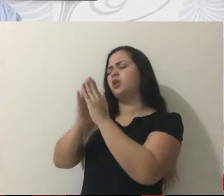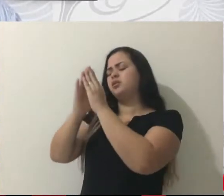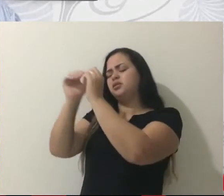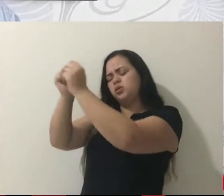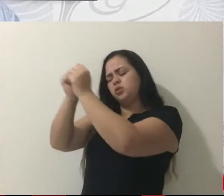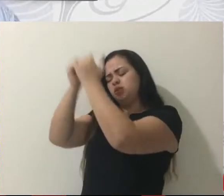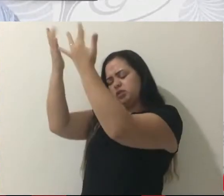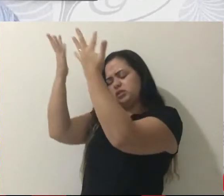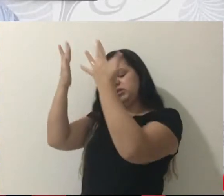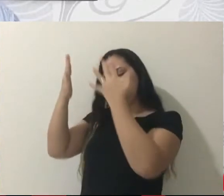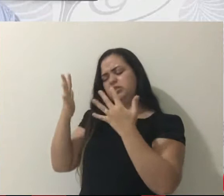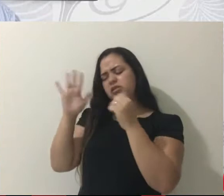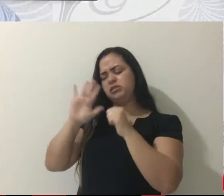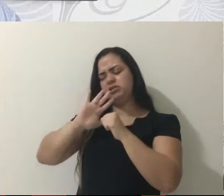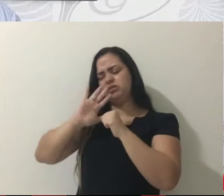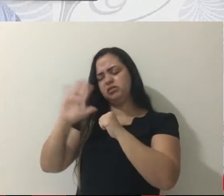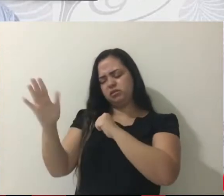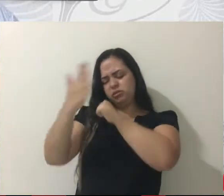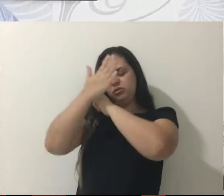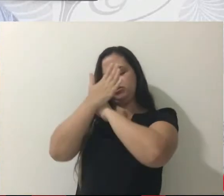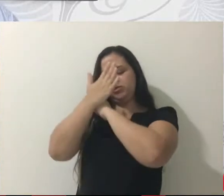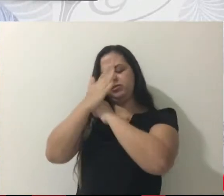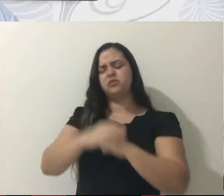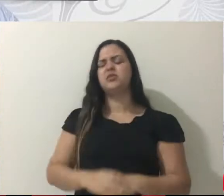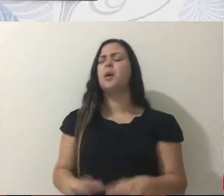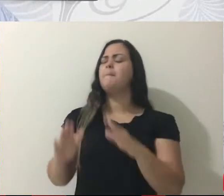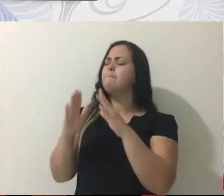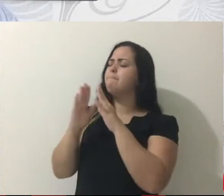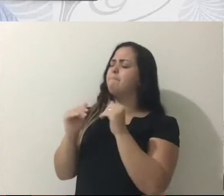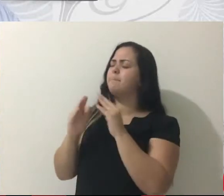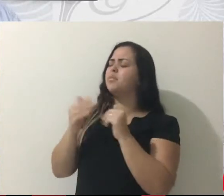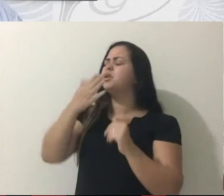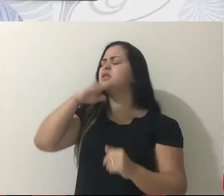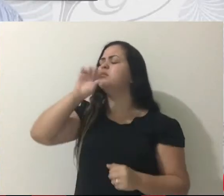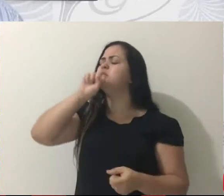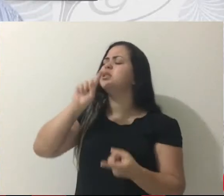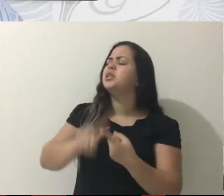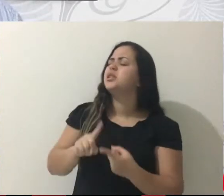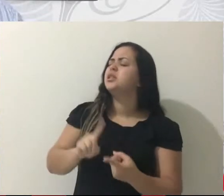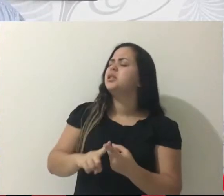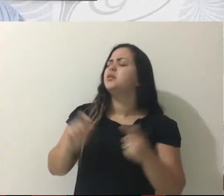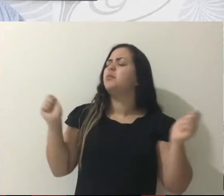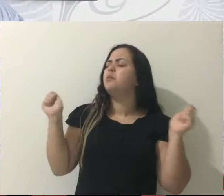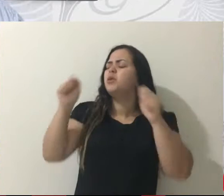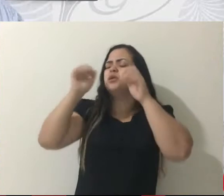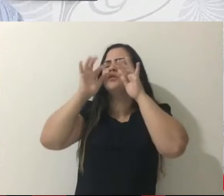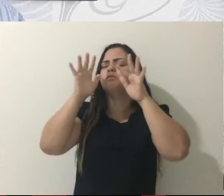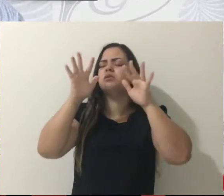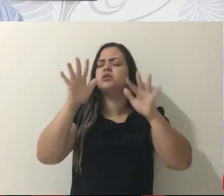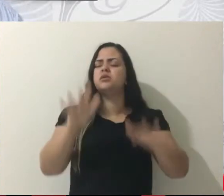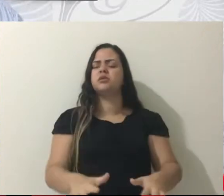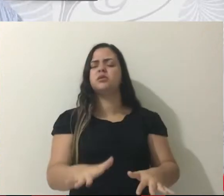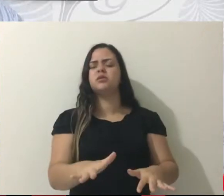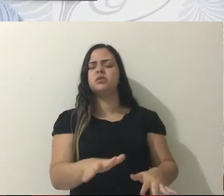nos abençoando e nos guardando. Eu quero te pedir, Pai, também, que Tu possas abençoar esse